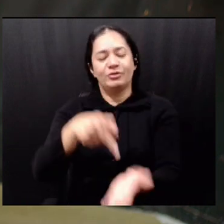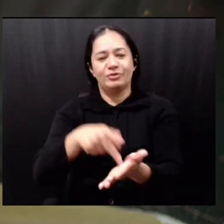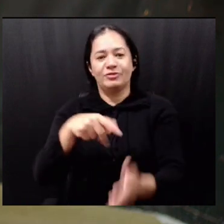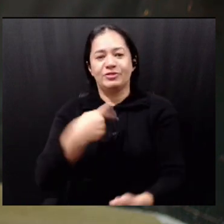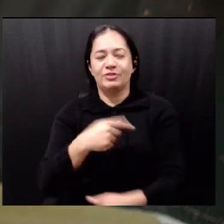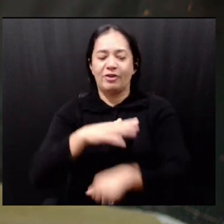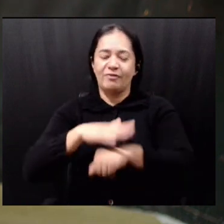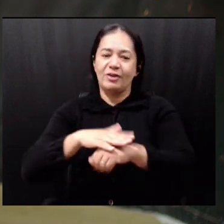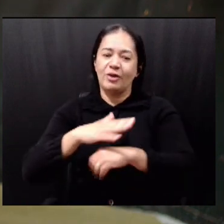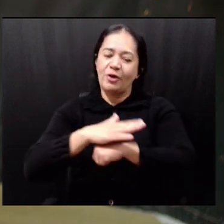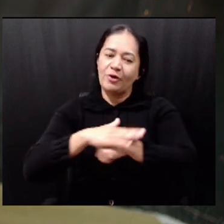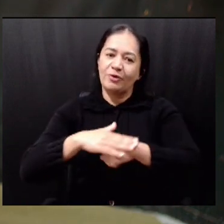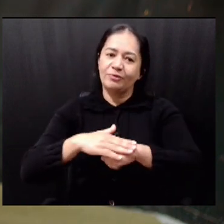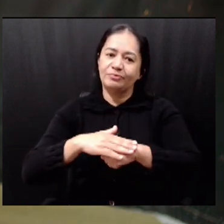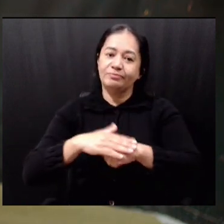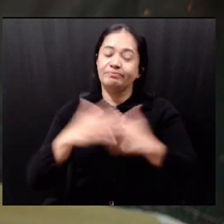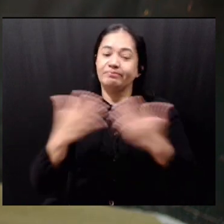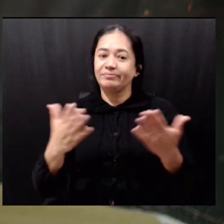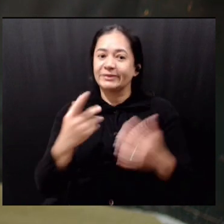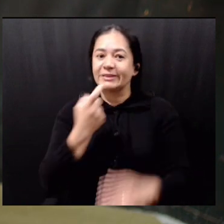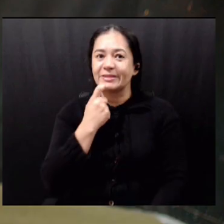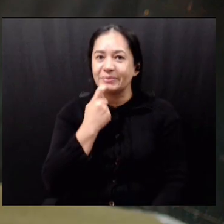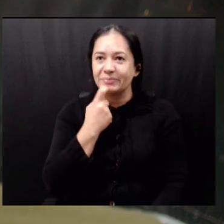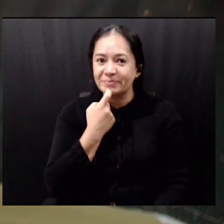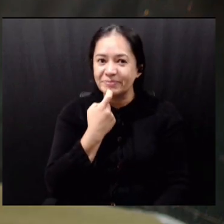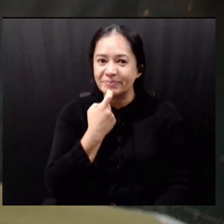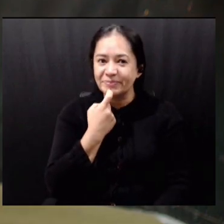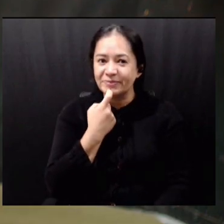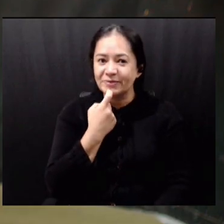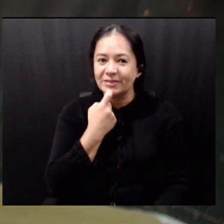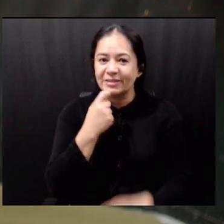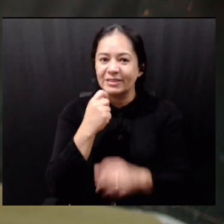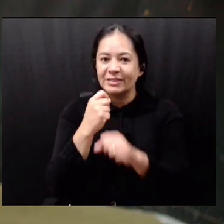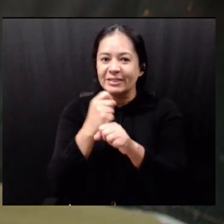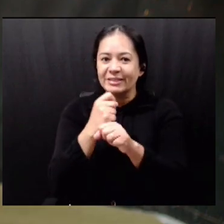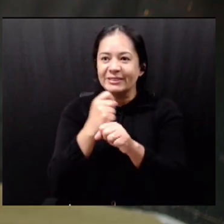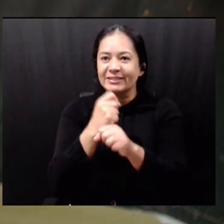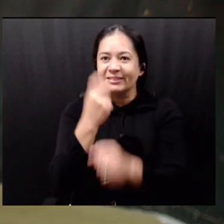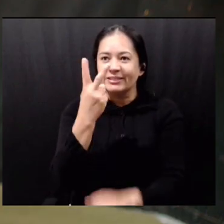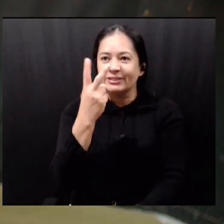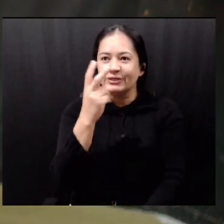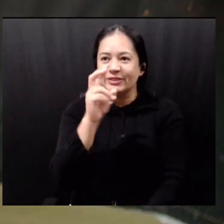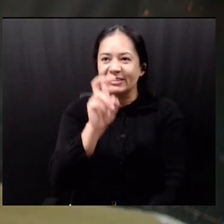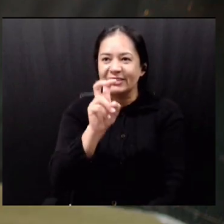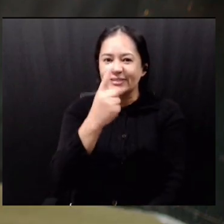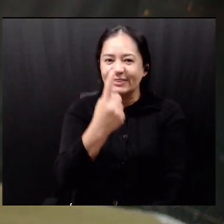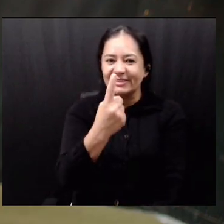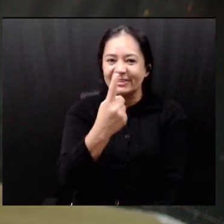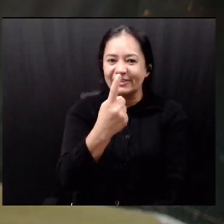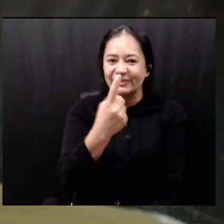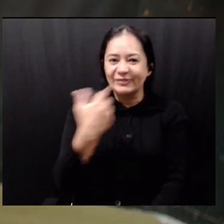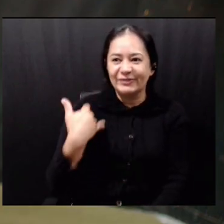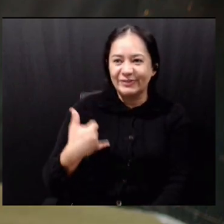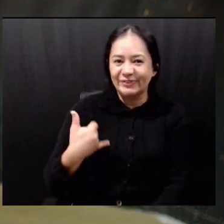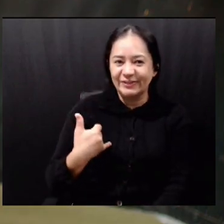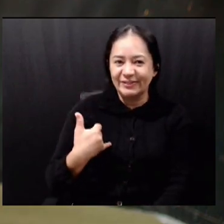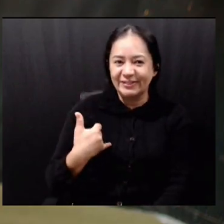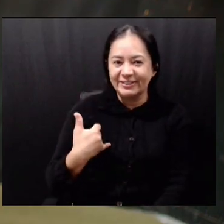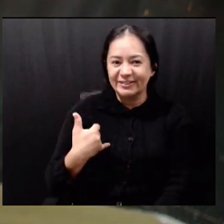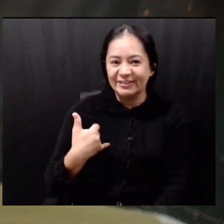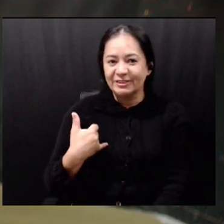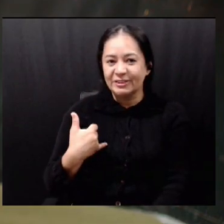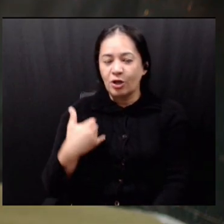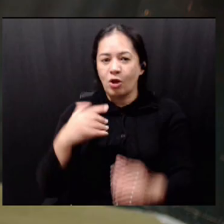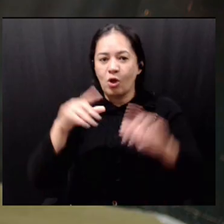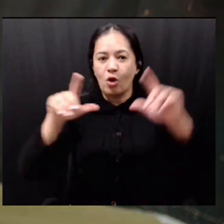Falando nisso, Campinas faz 251 anos. Ei, metrópole, hein? O Estúdio Câmara, a gente preparou uma semana